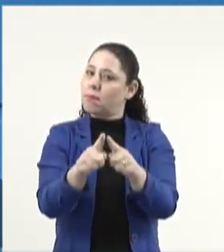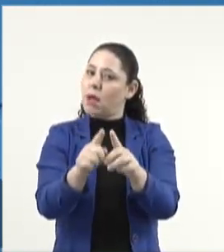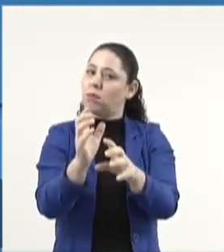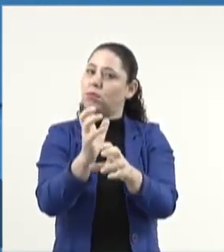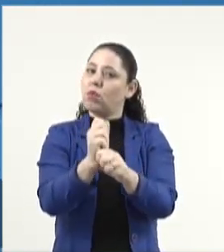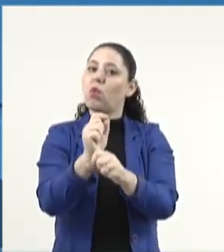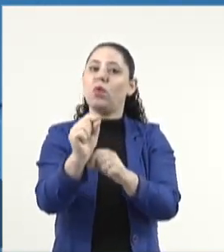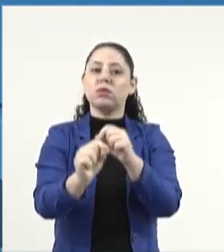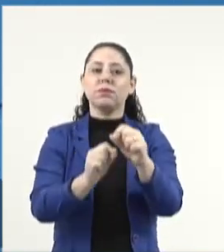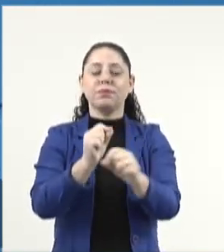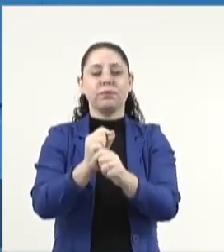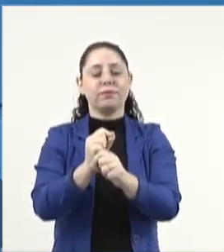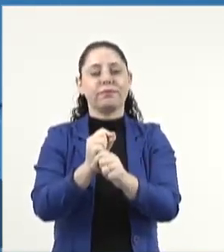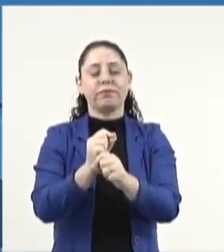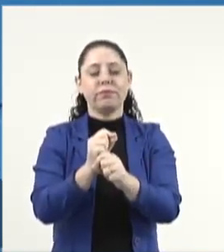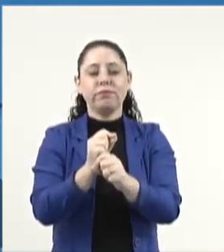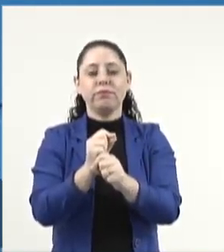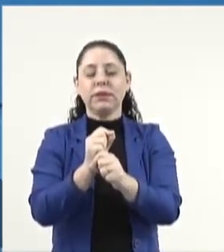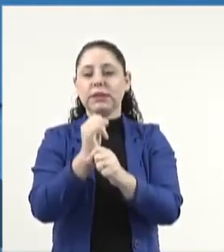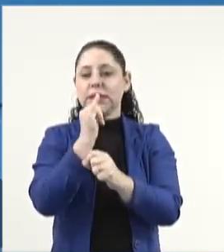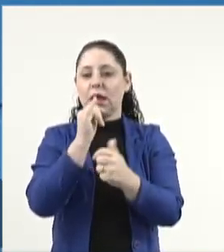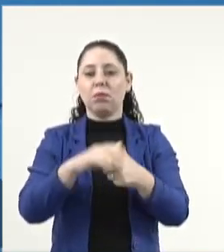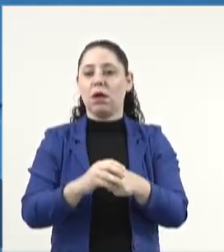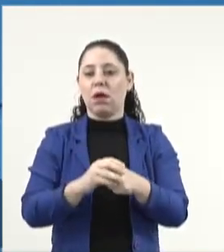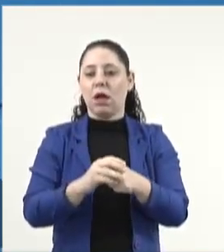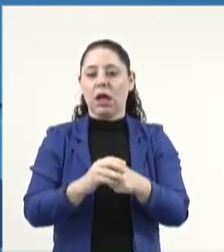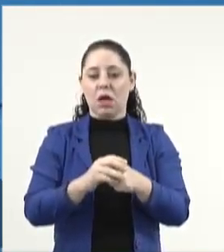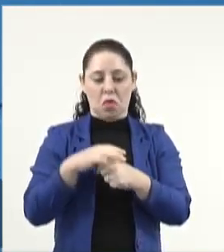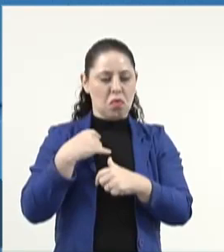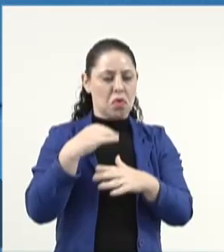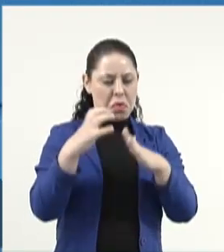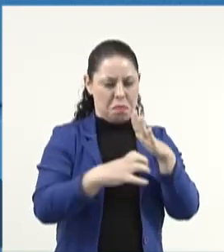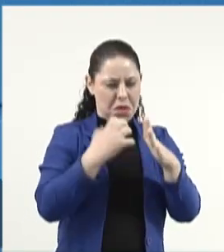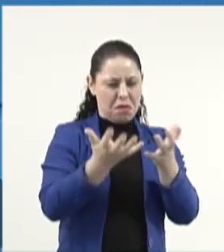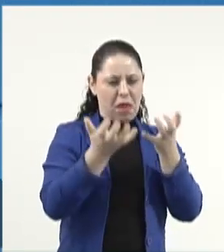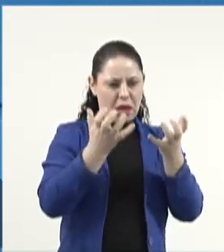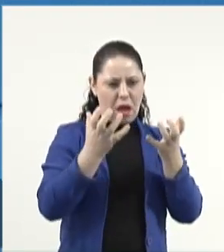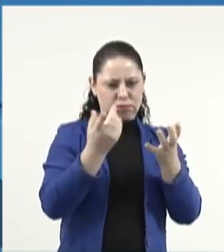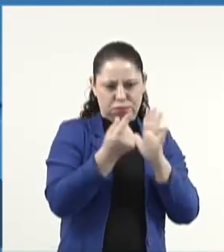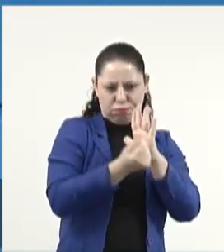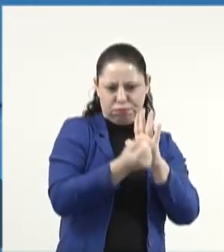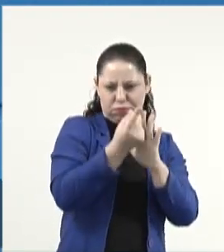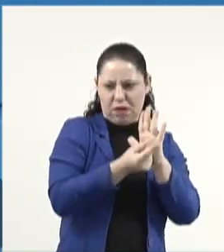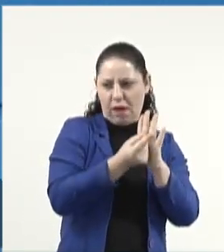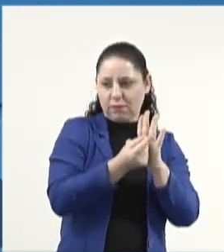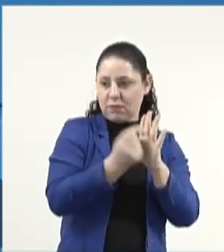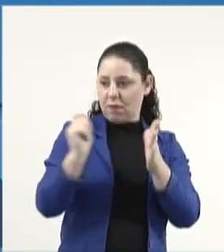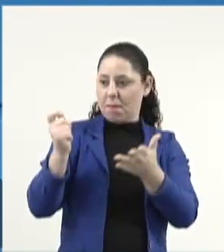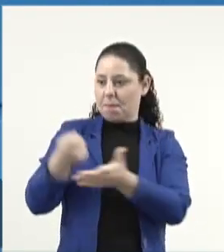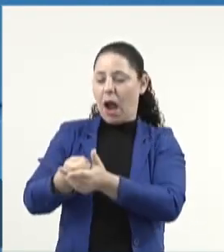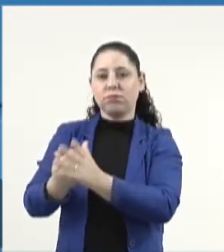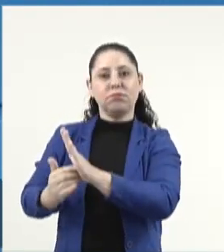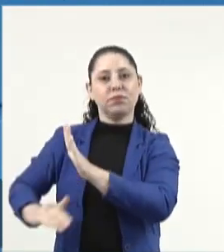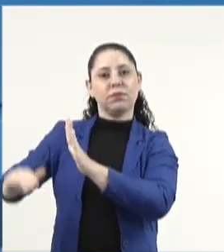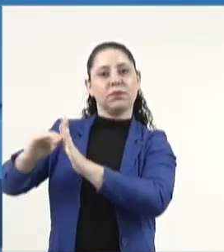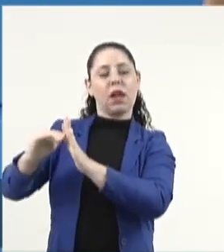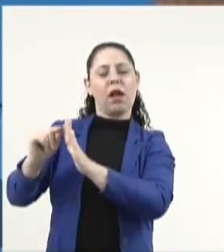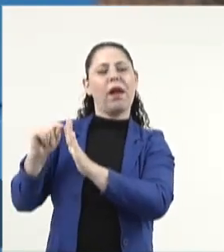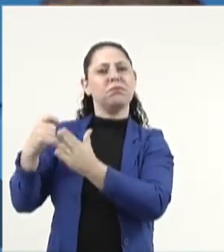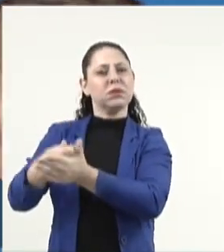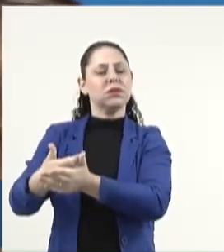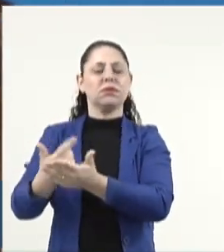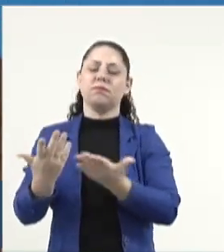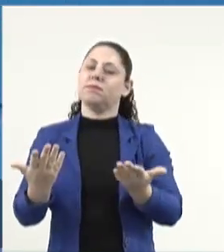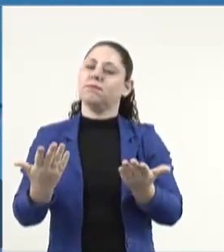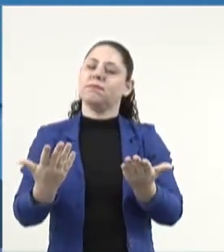de forma que razoável, né? não caia tudo nas costas do consumidor, tá? Porque realmente é